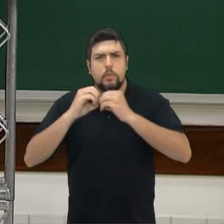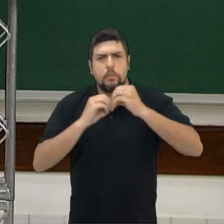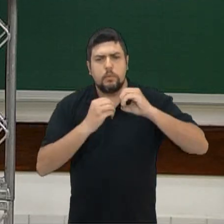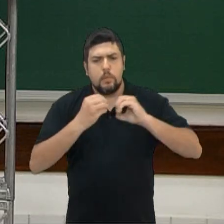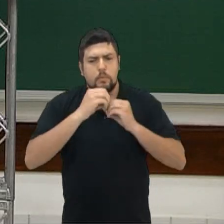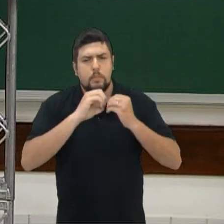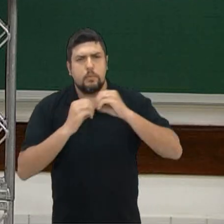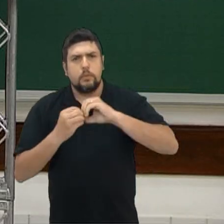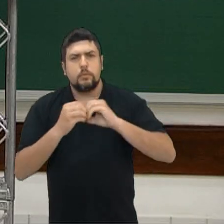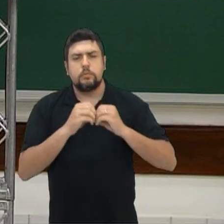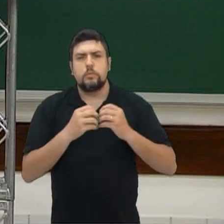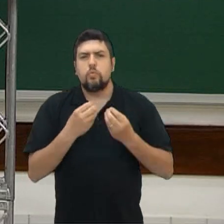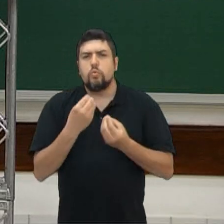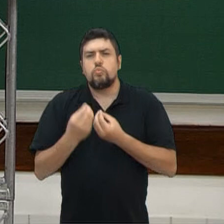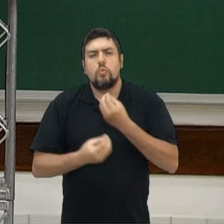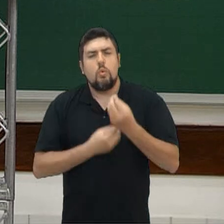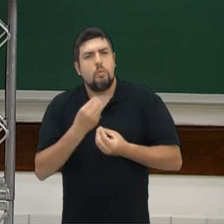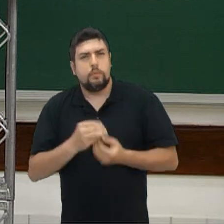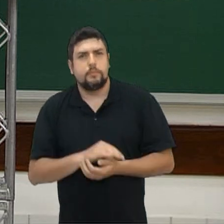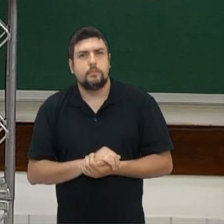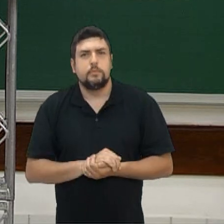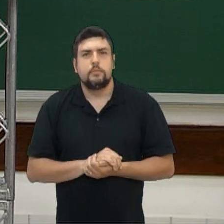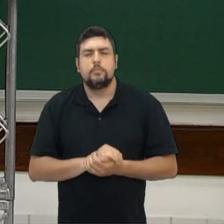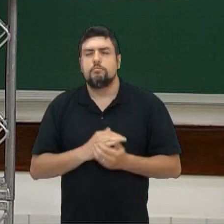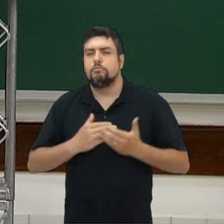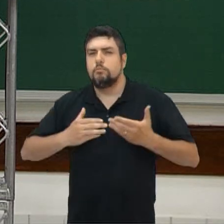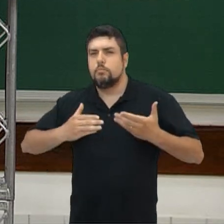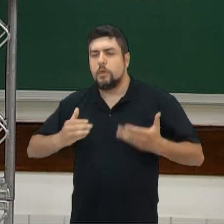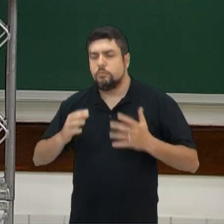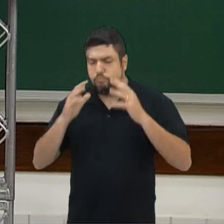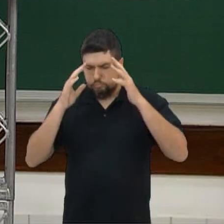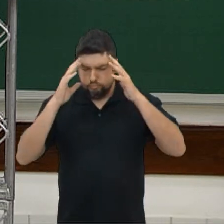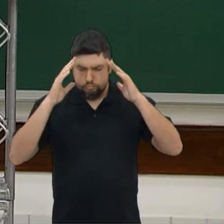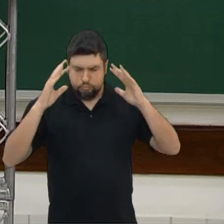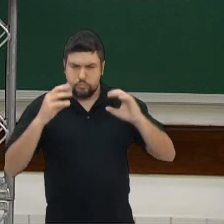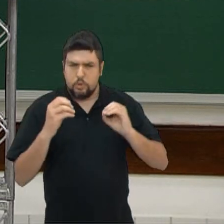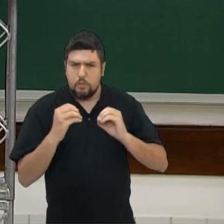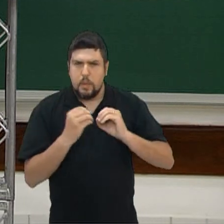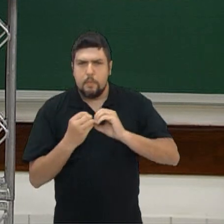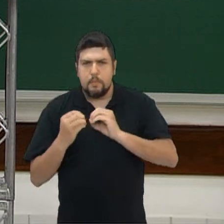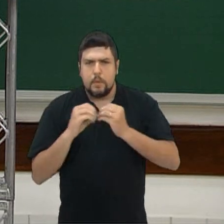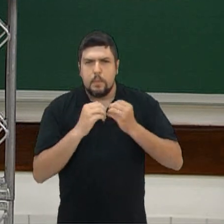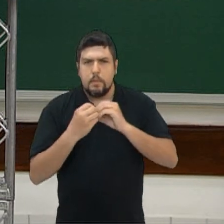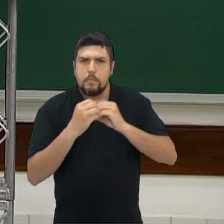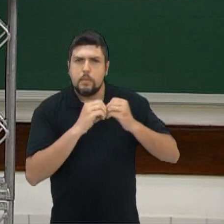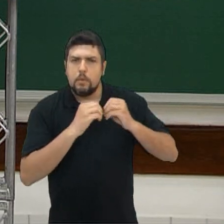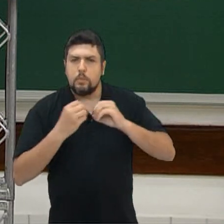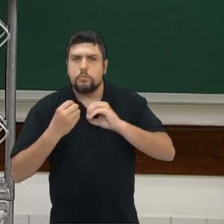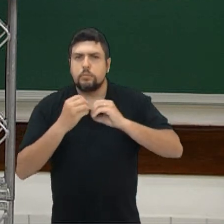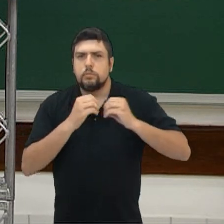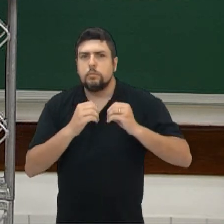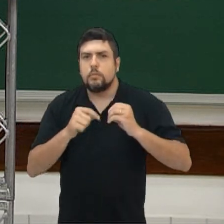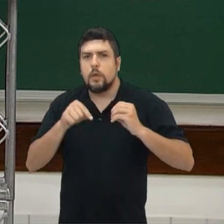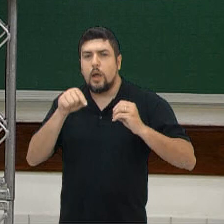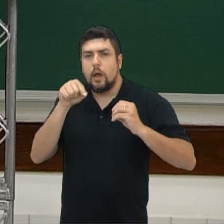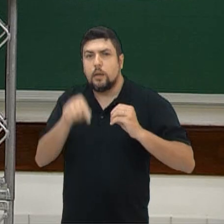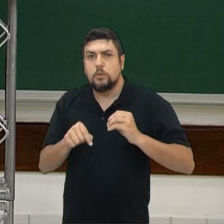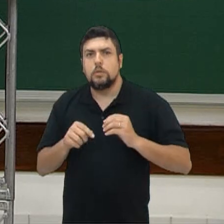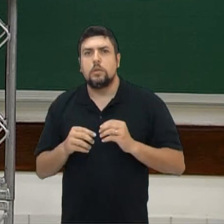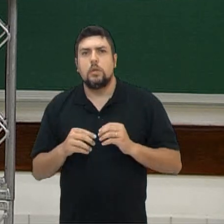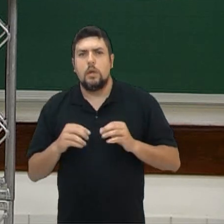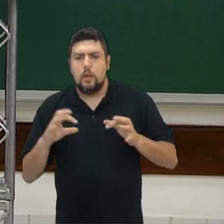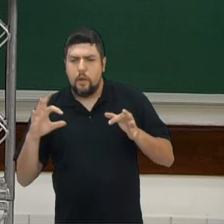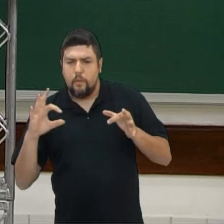Exatamente, né? Nós estamos nessa vibe, nós estamos trabalhando as ligações químicas, certo? Estamos